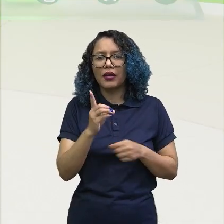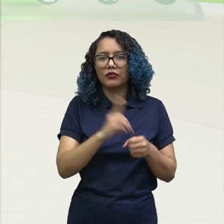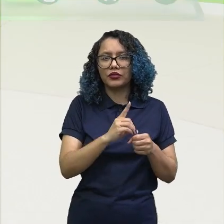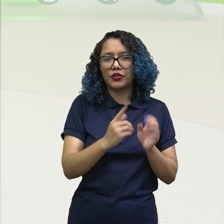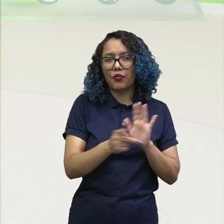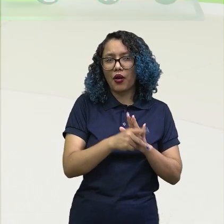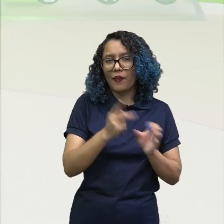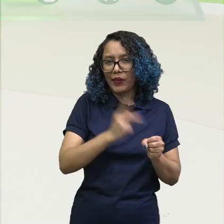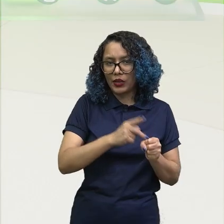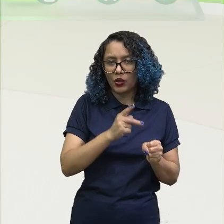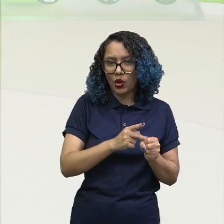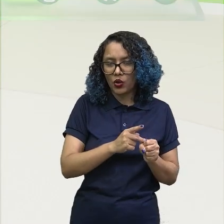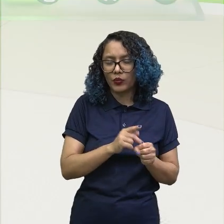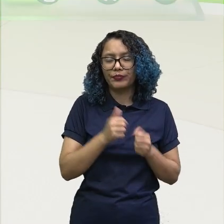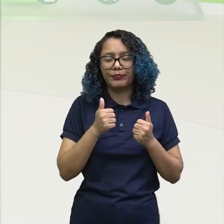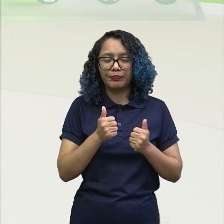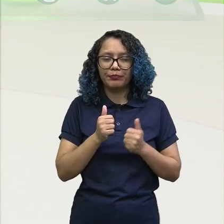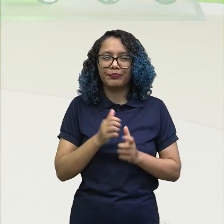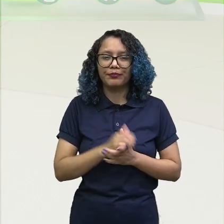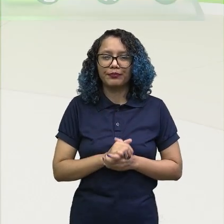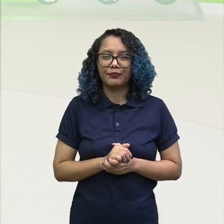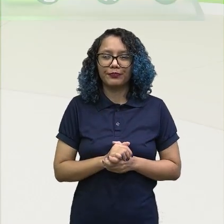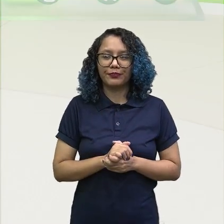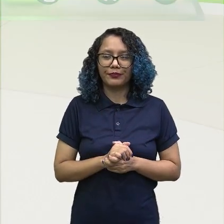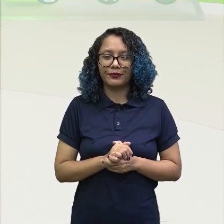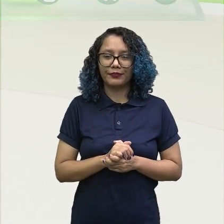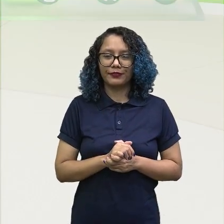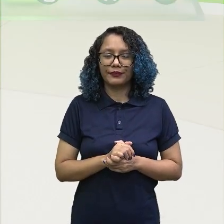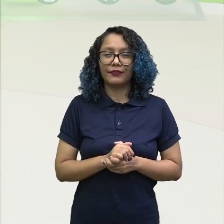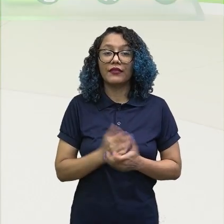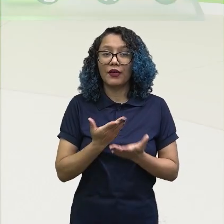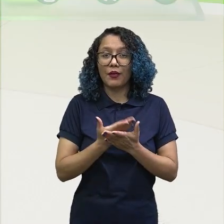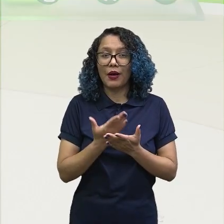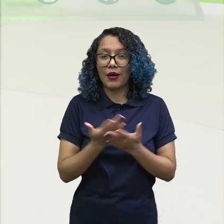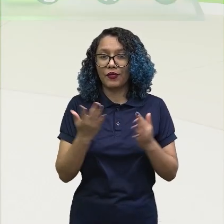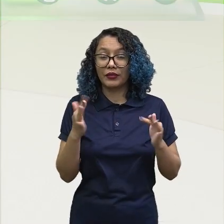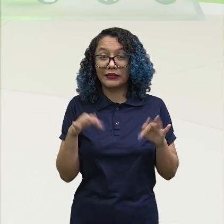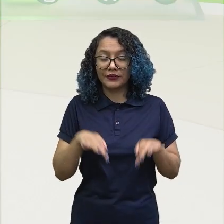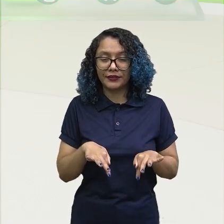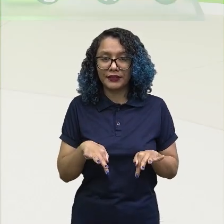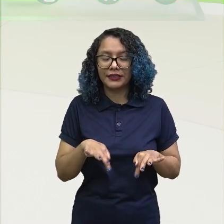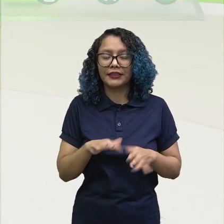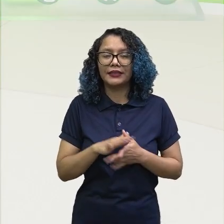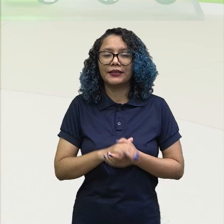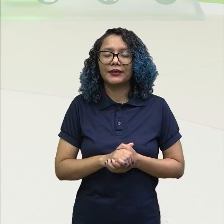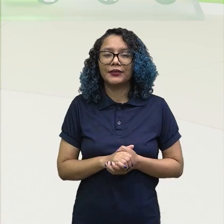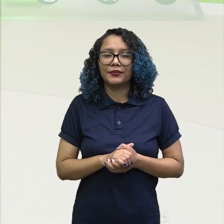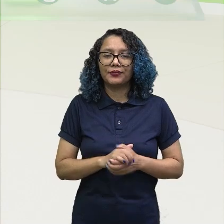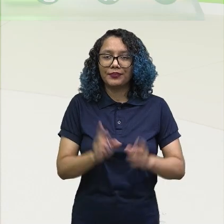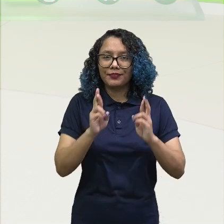do petróleo. Muito bem, pessoal. Eu encerro com vocês aqui a nossa